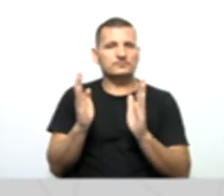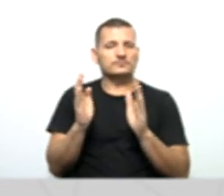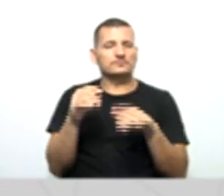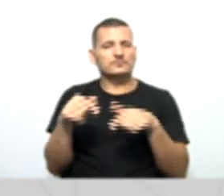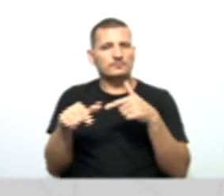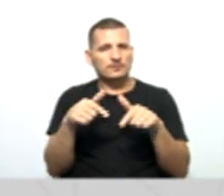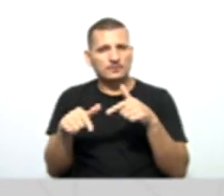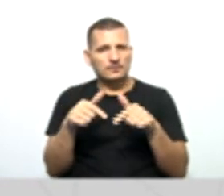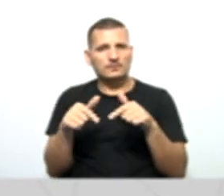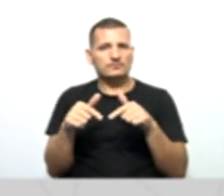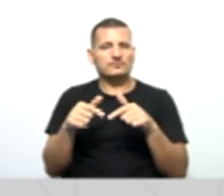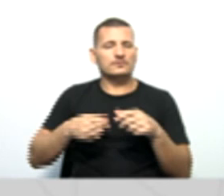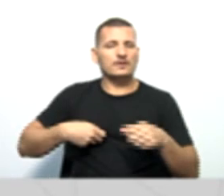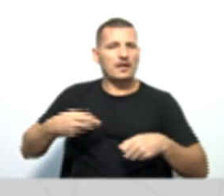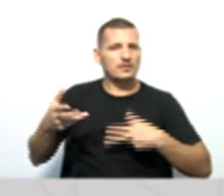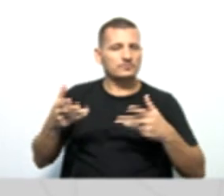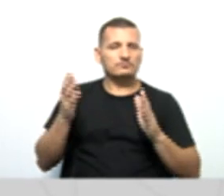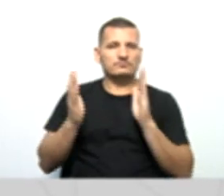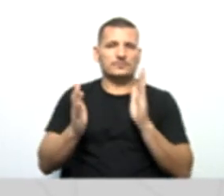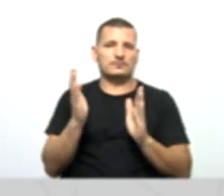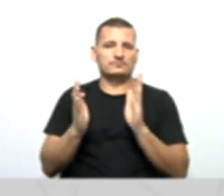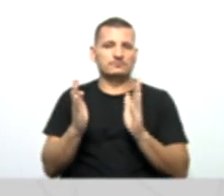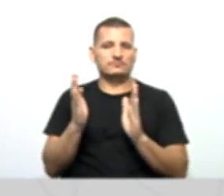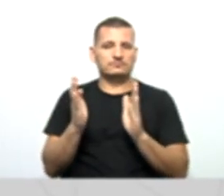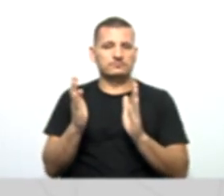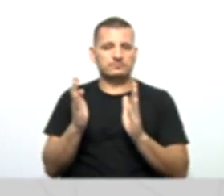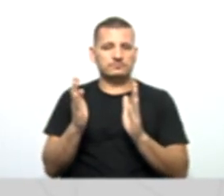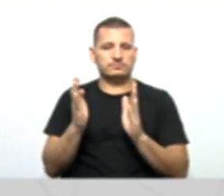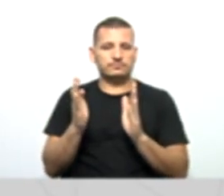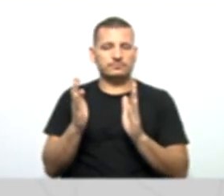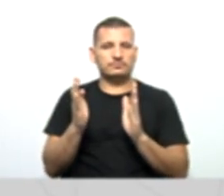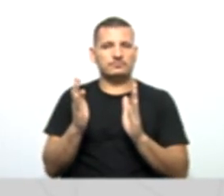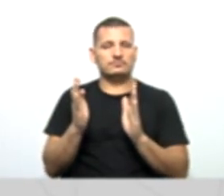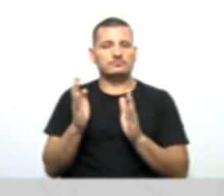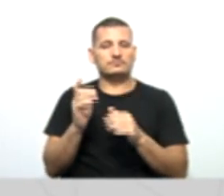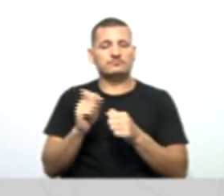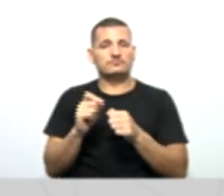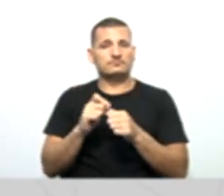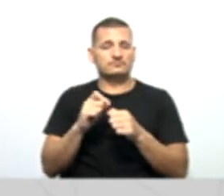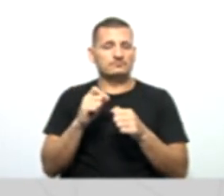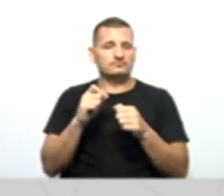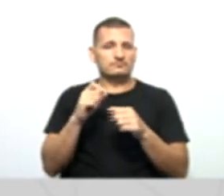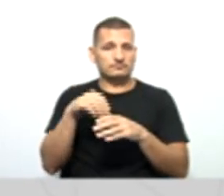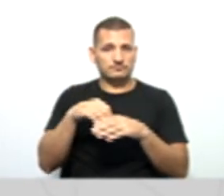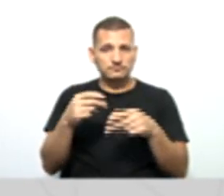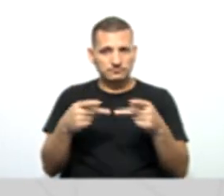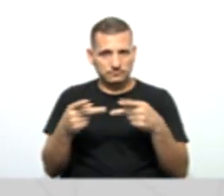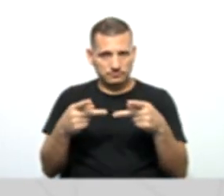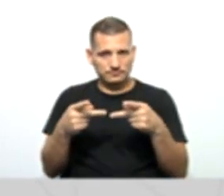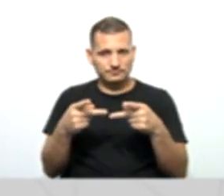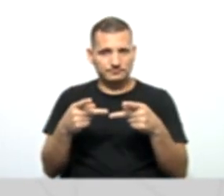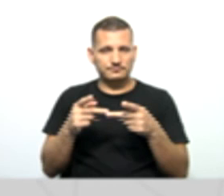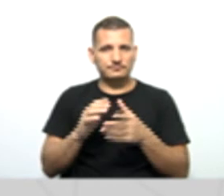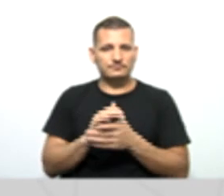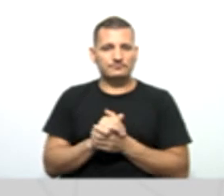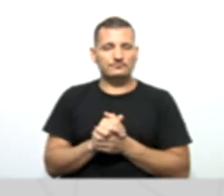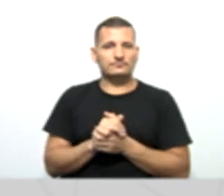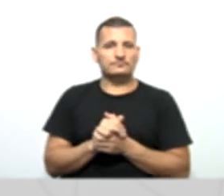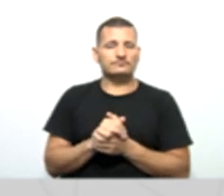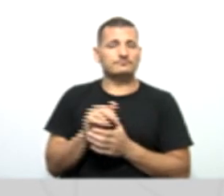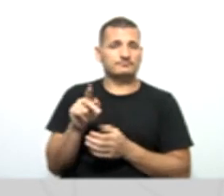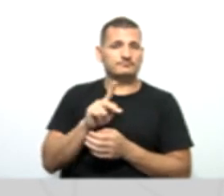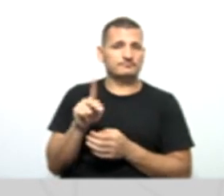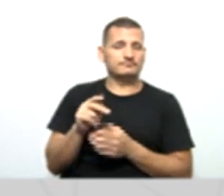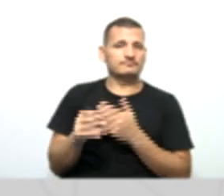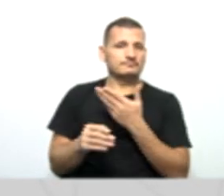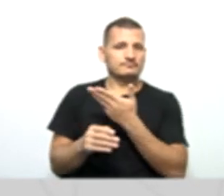tarefas, os custos e os prazos que a gente tem para executar tudo isso dentro do nosso projeto. Okay? Como o professor deu o exemplo